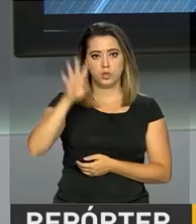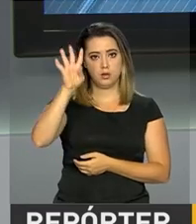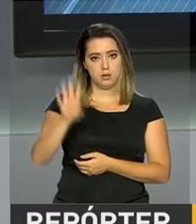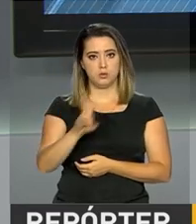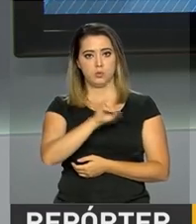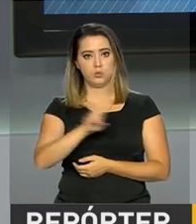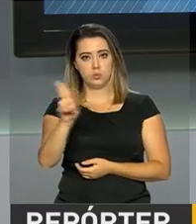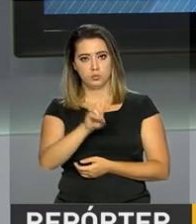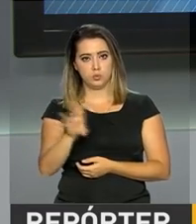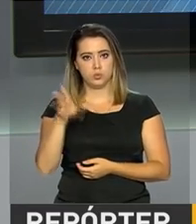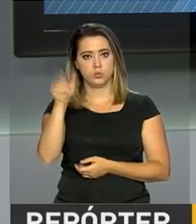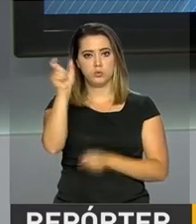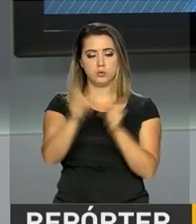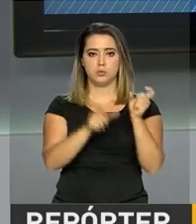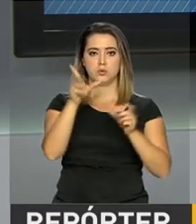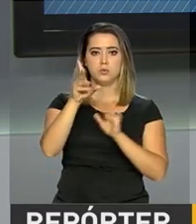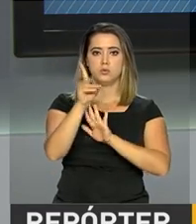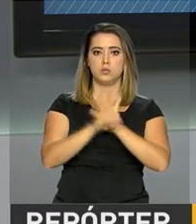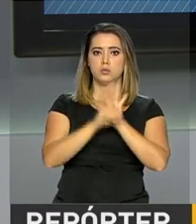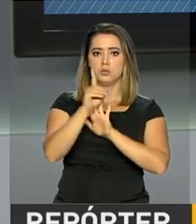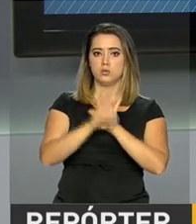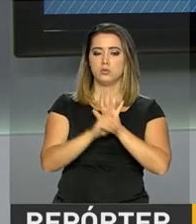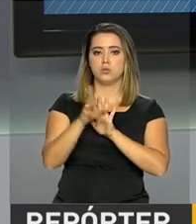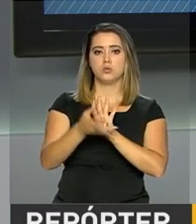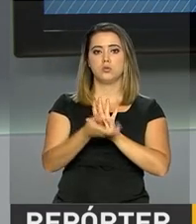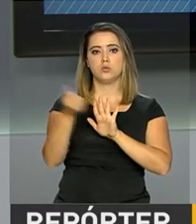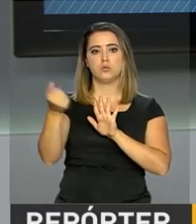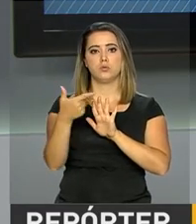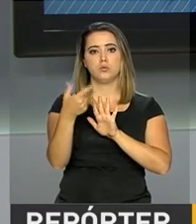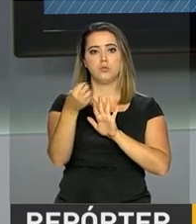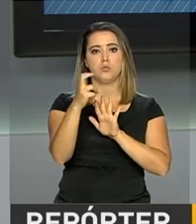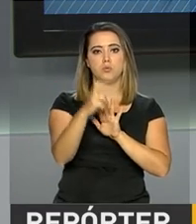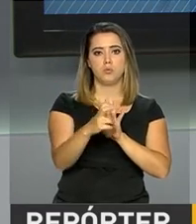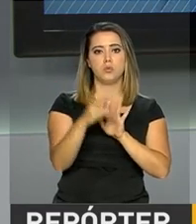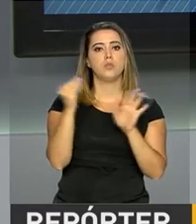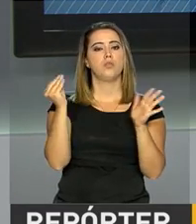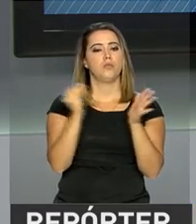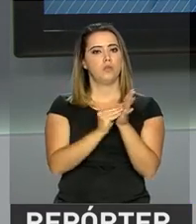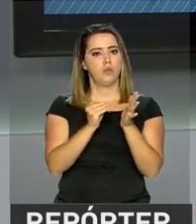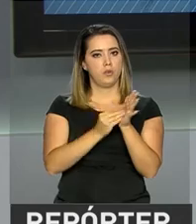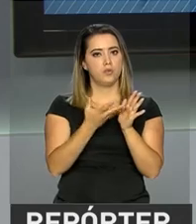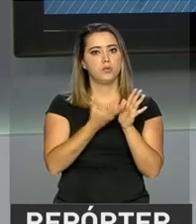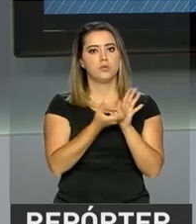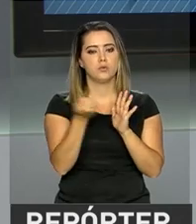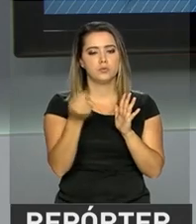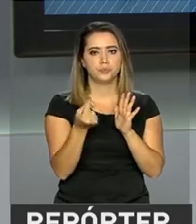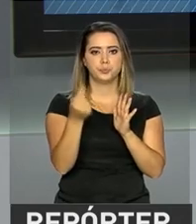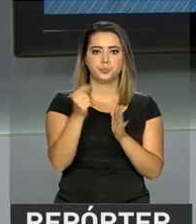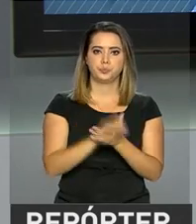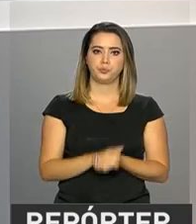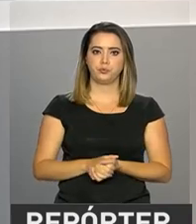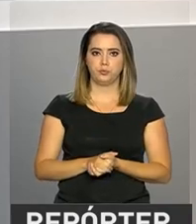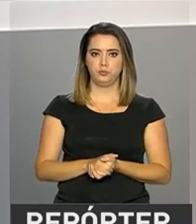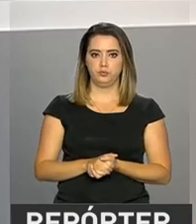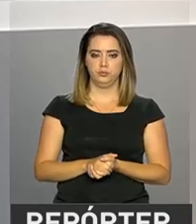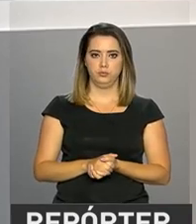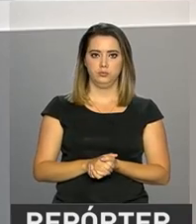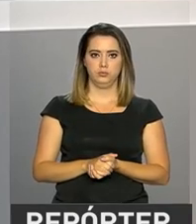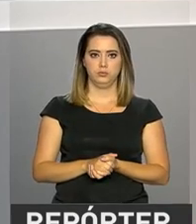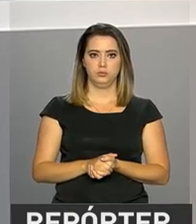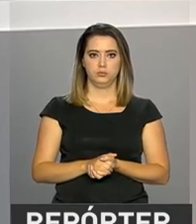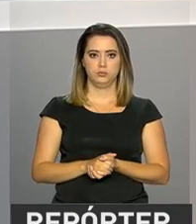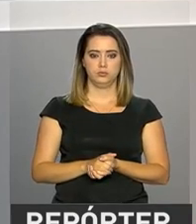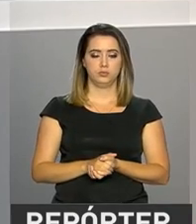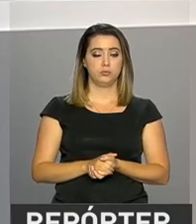os nomes de todos os trabalhadores com direito ao abono de 2015 que ainda não sacaram o dinheiro.